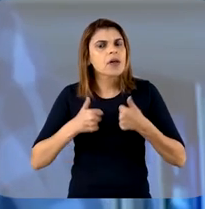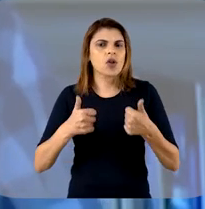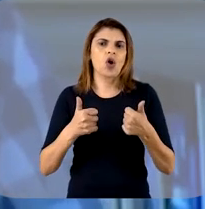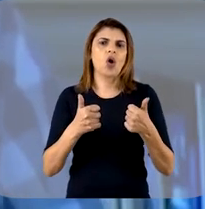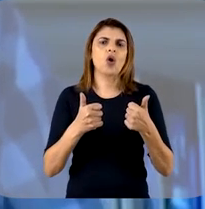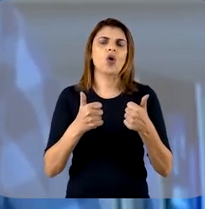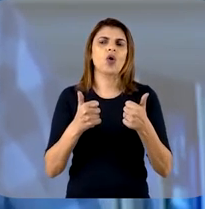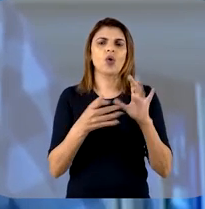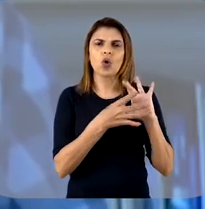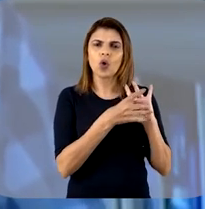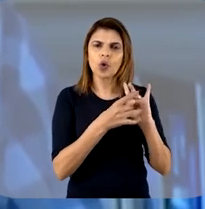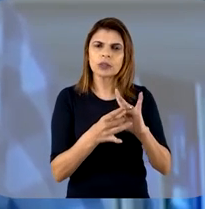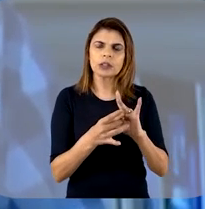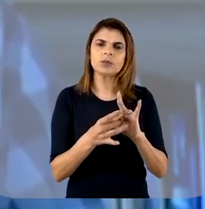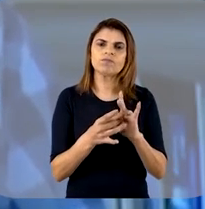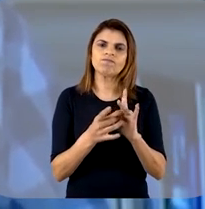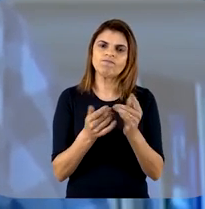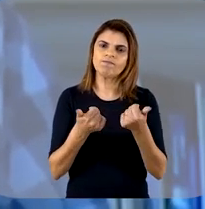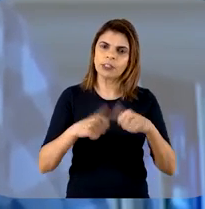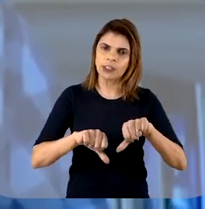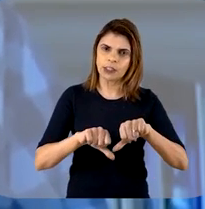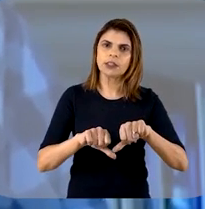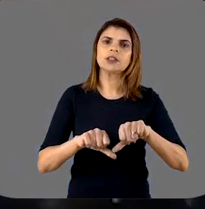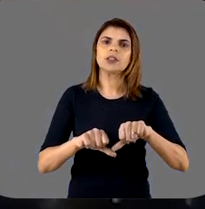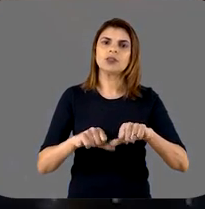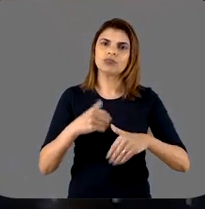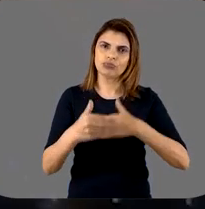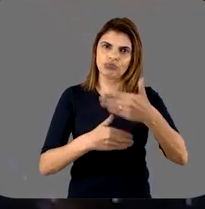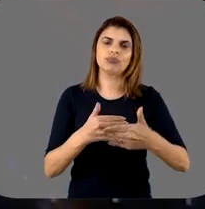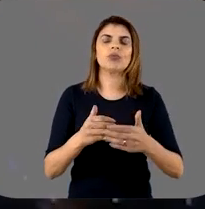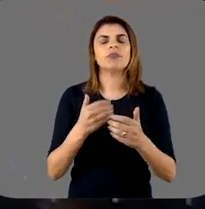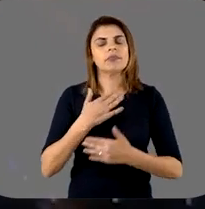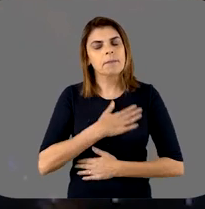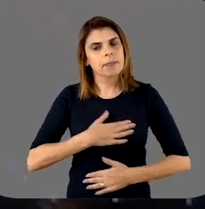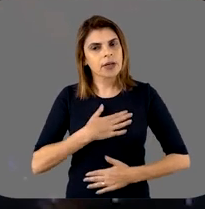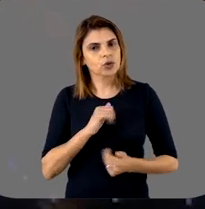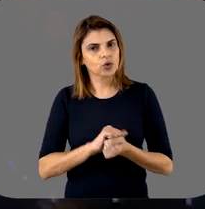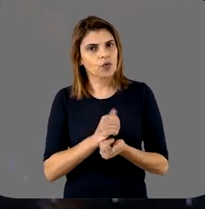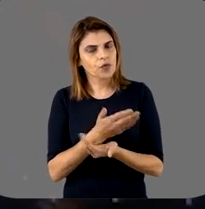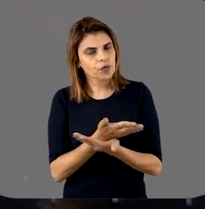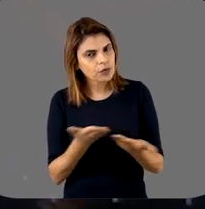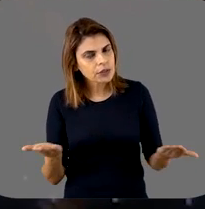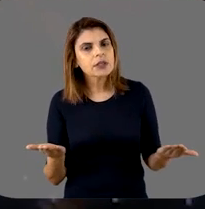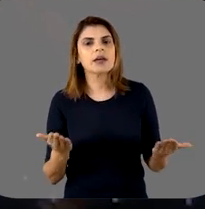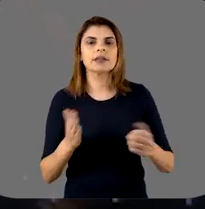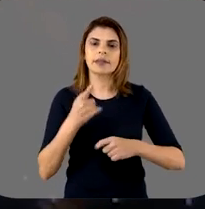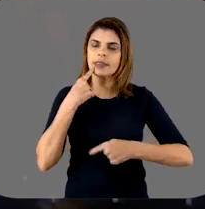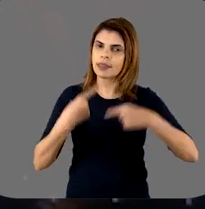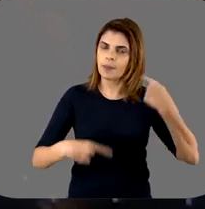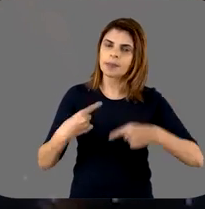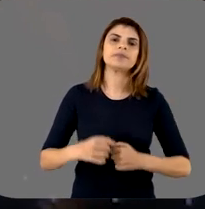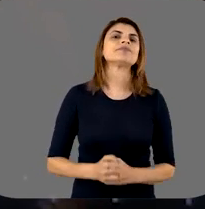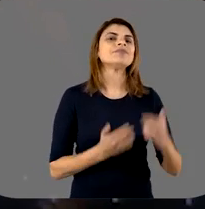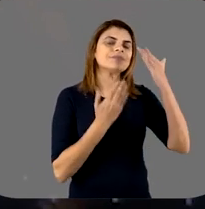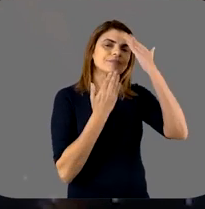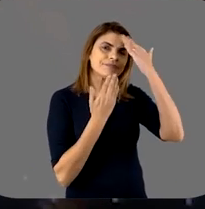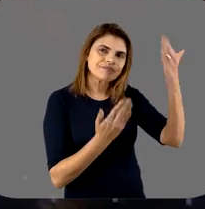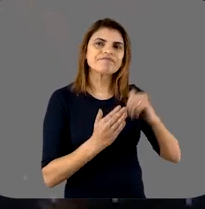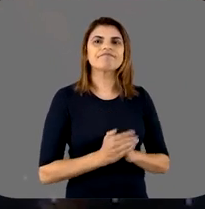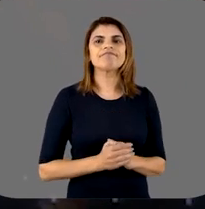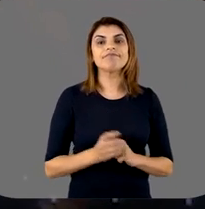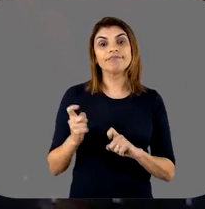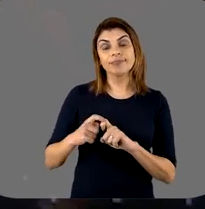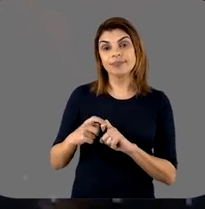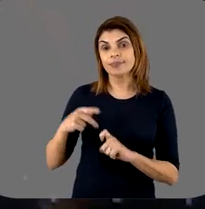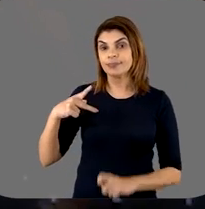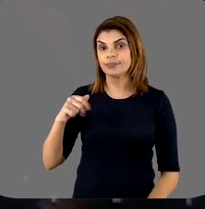contexto de crise que está em curso. Muito obrigado, foi um prazer estar com vocês neste debate. Obrigada. Dr. Paulo